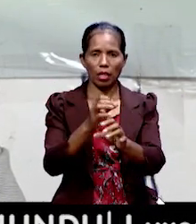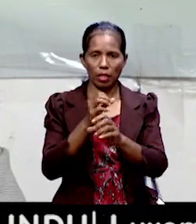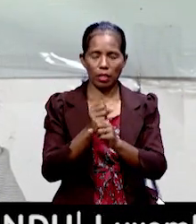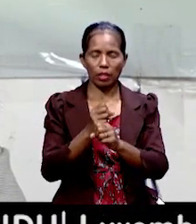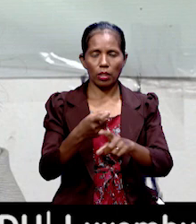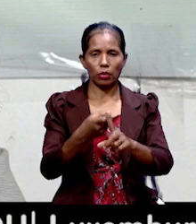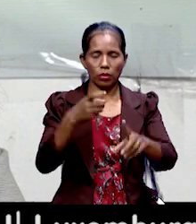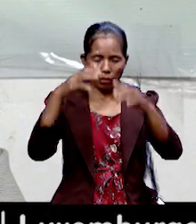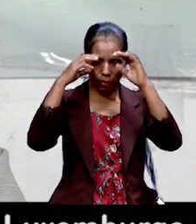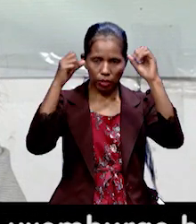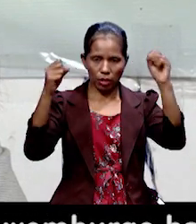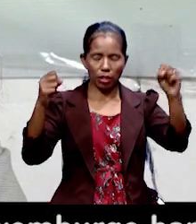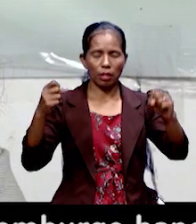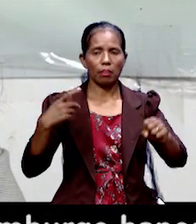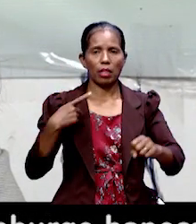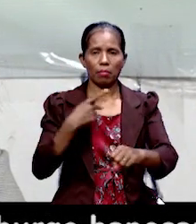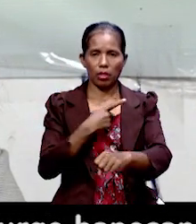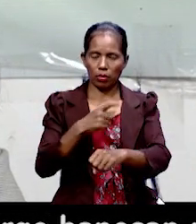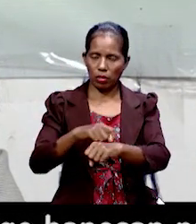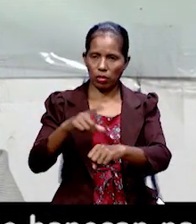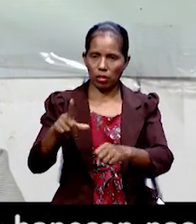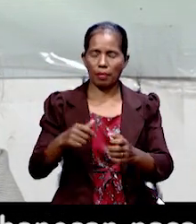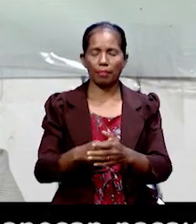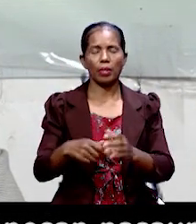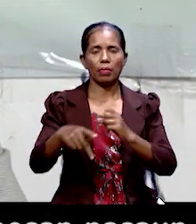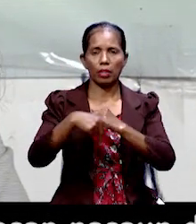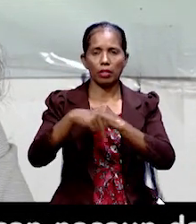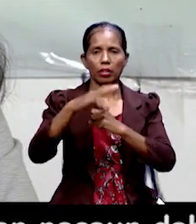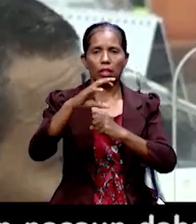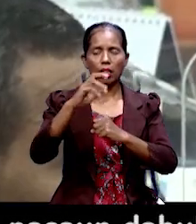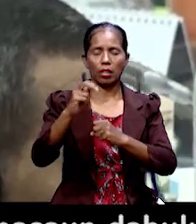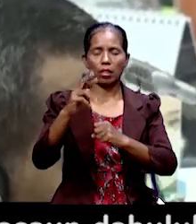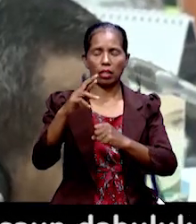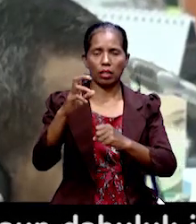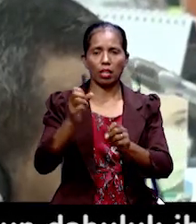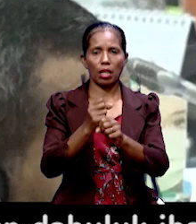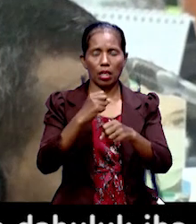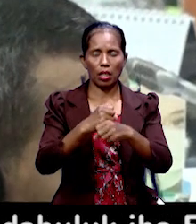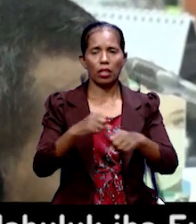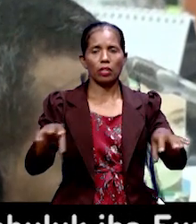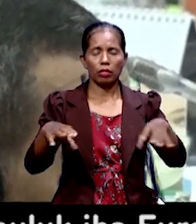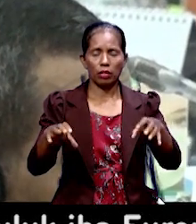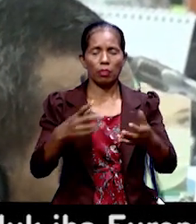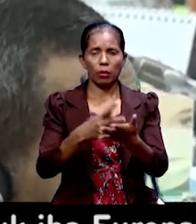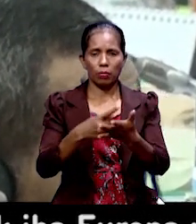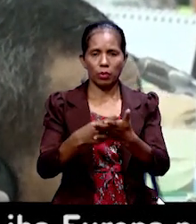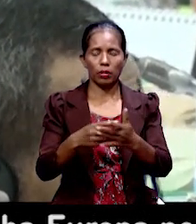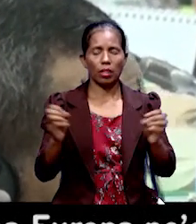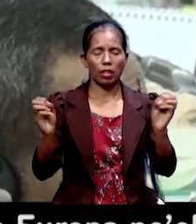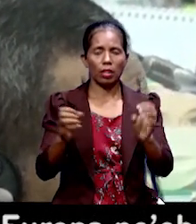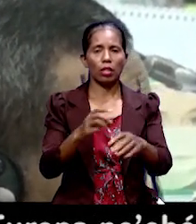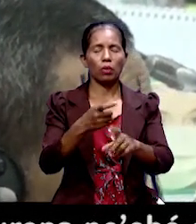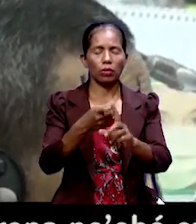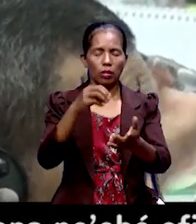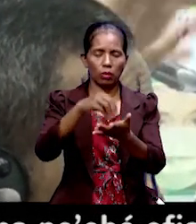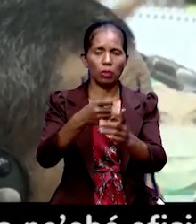o presidente do parlamento. Além de né, bancada CNR temos halo recurso ba proposta hira que nebela admite o si mesa, mas